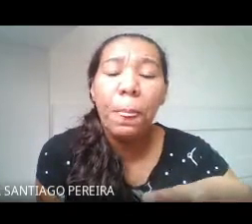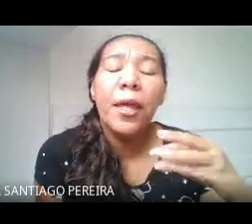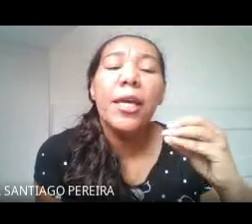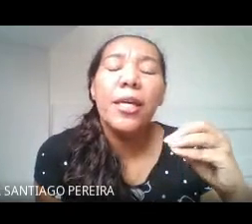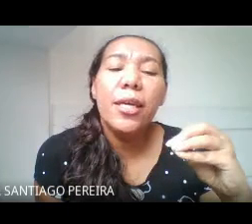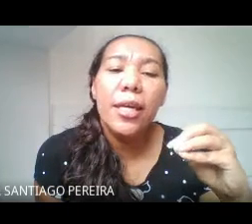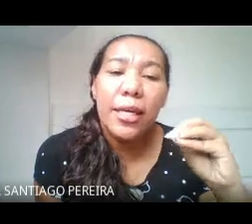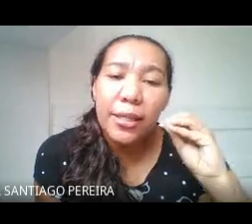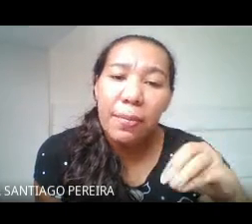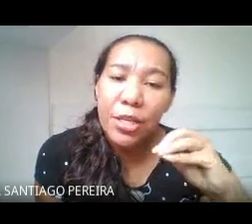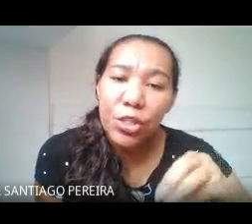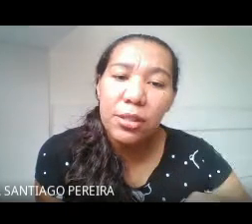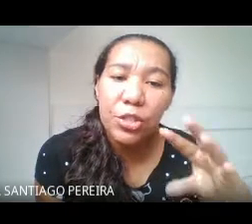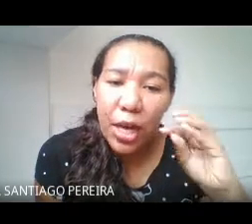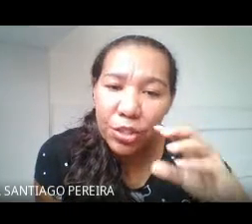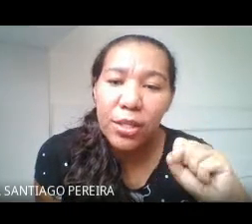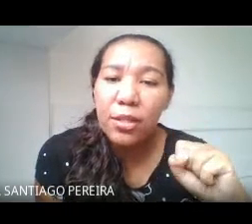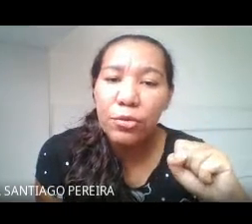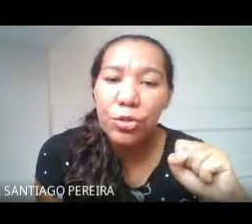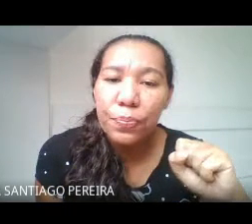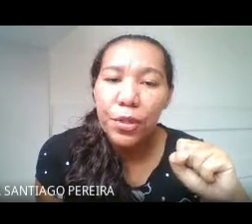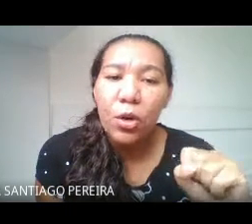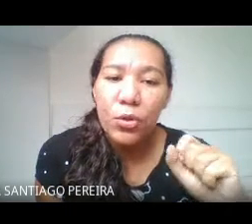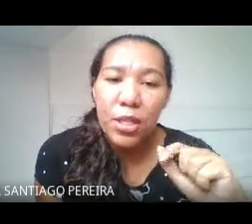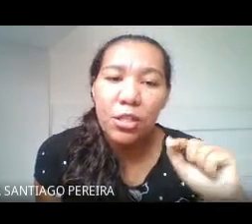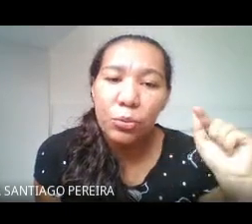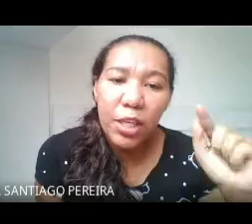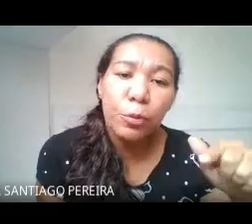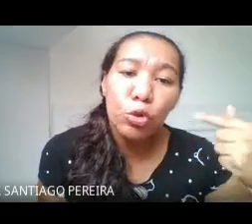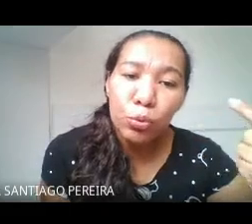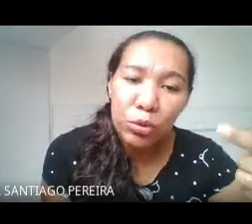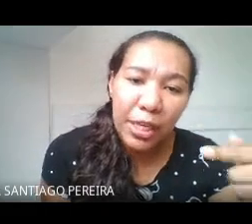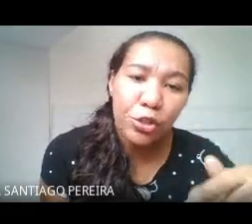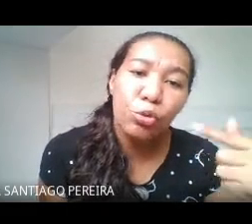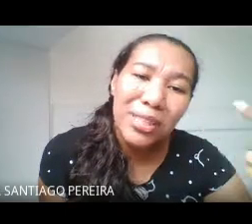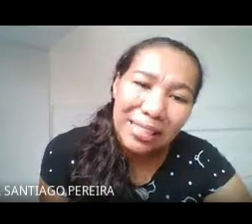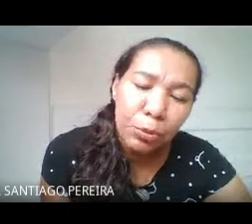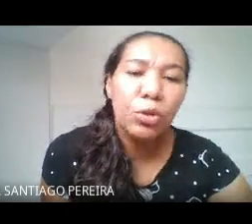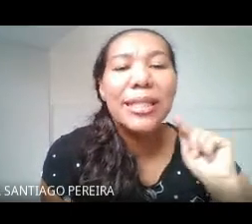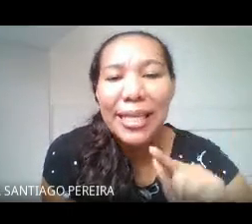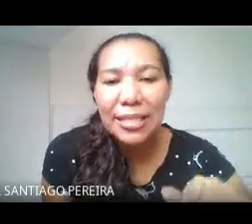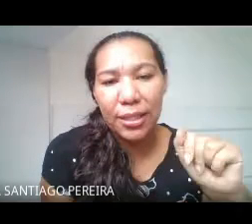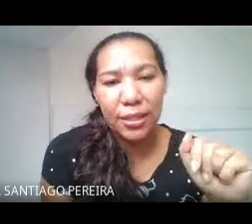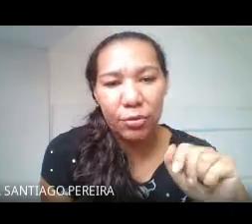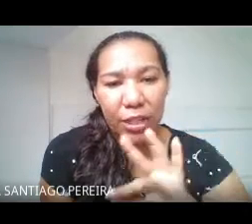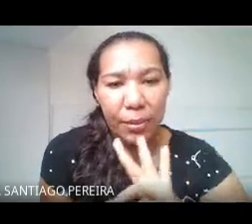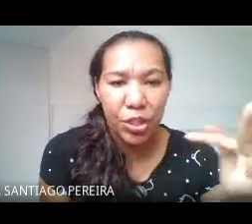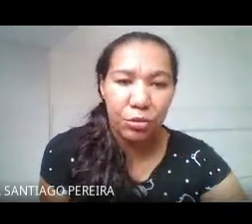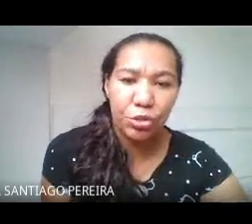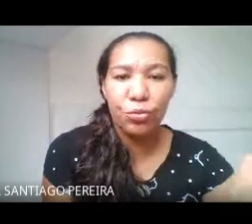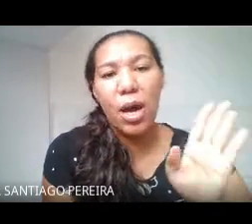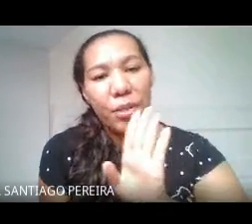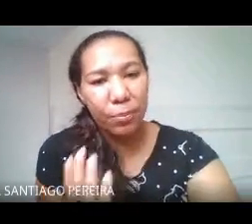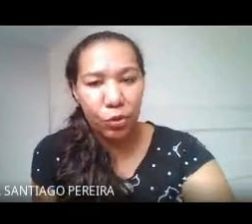autor, e que tem bastantes adjetivos, ou seja, um texto do tipo descritivo. Lembra?